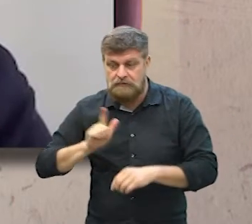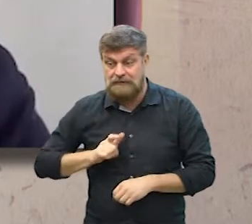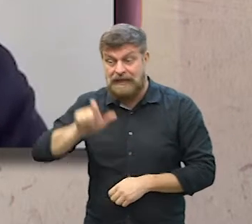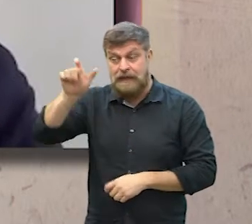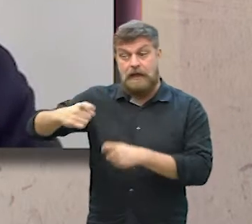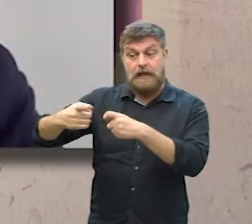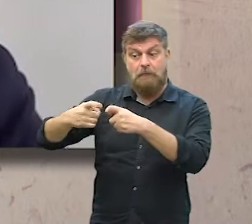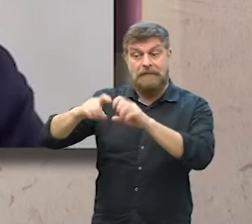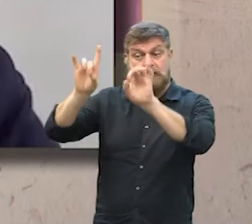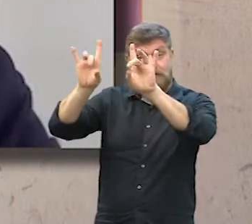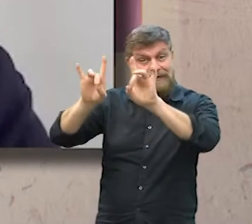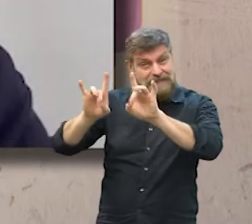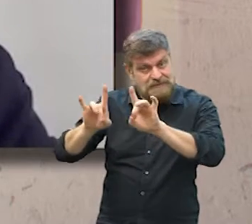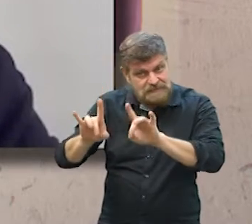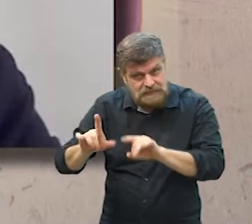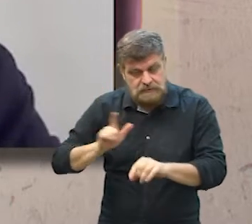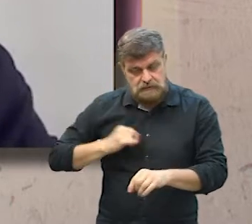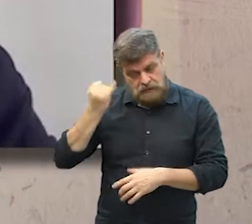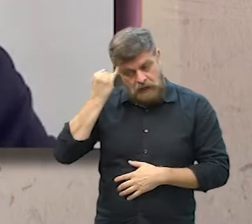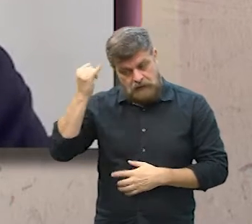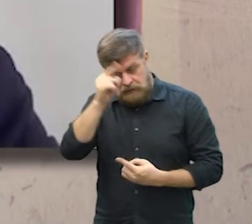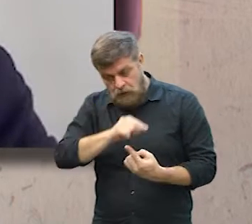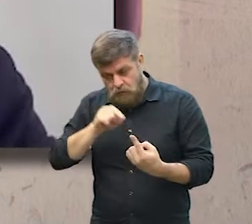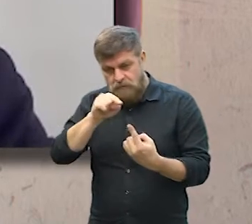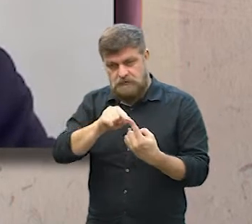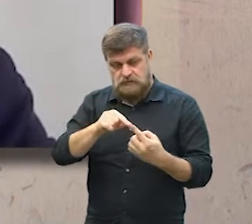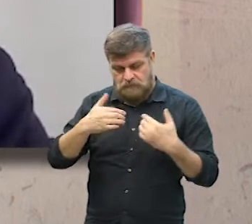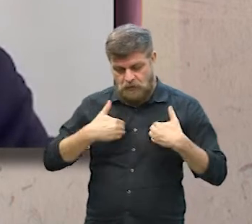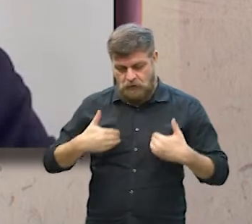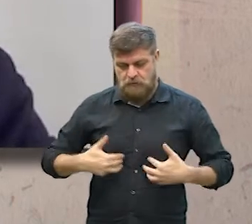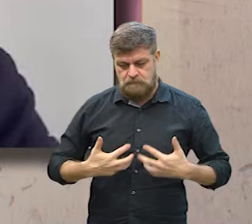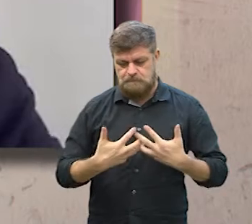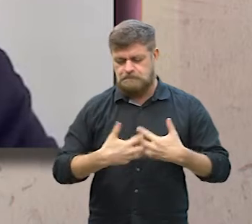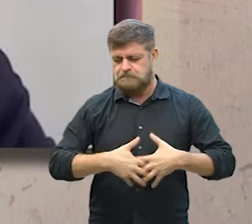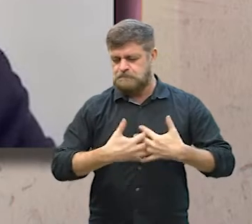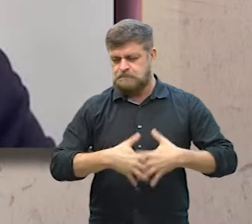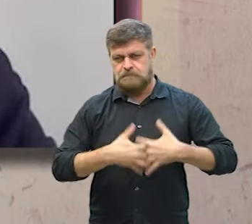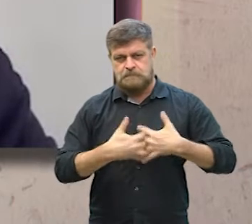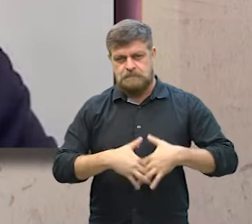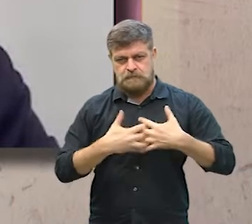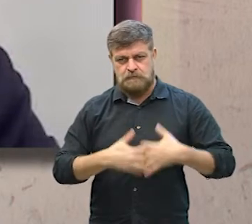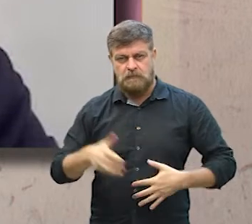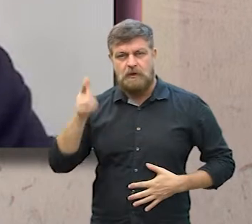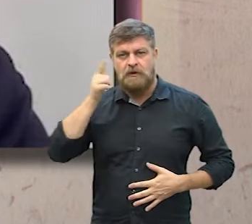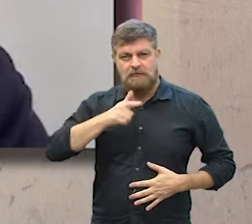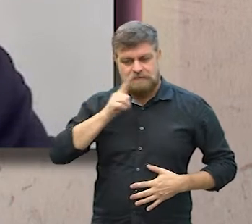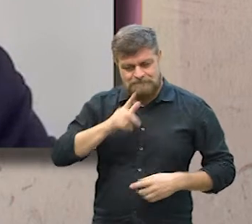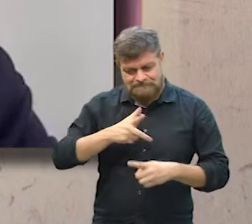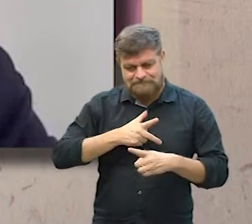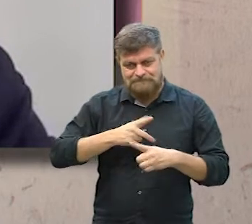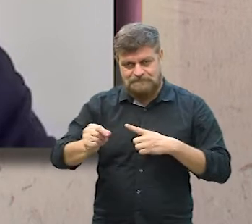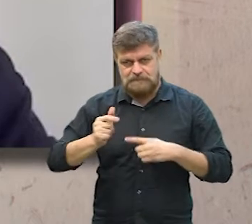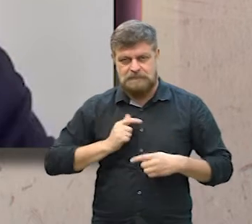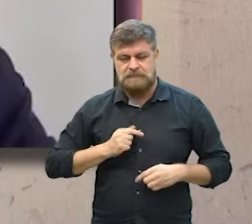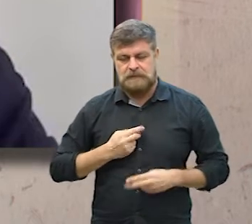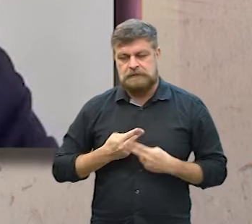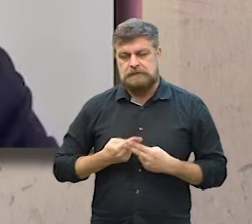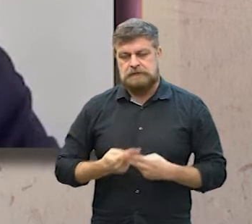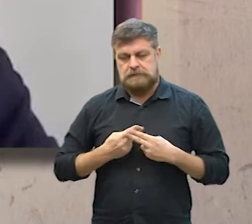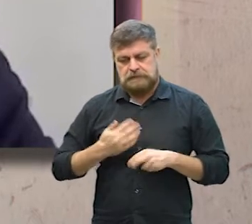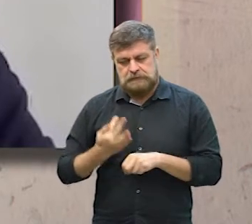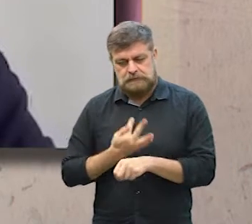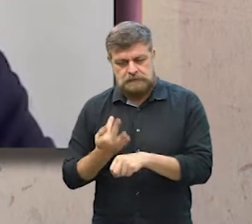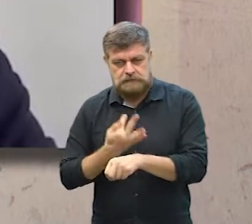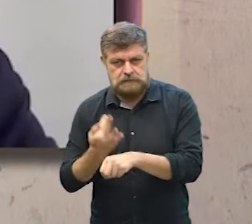então tem que ser feito por especialistas, e com isso a ideia é que o organismo acabe tolerando aquilo que causa a doença,